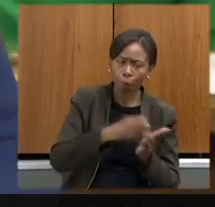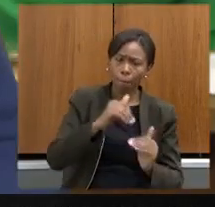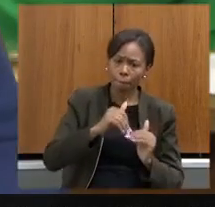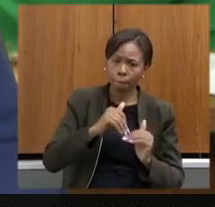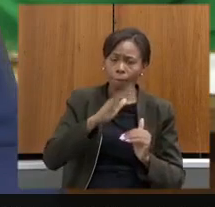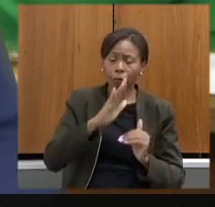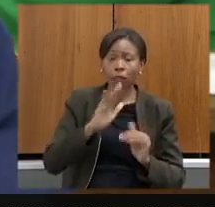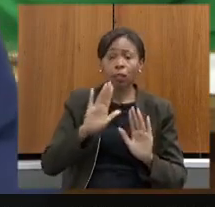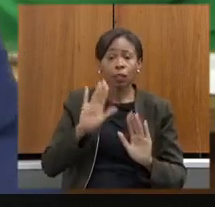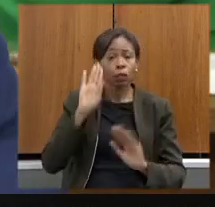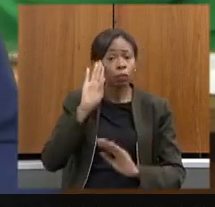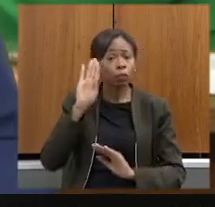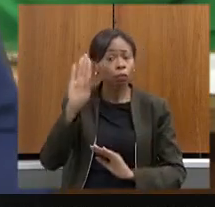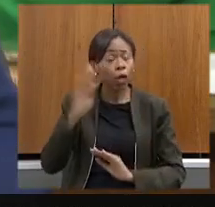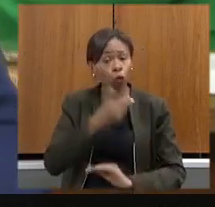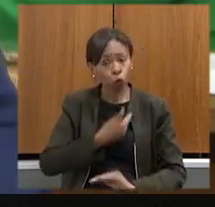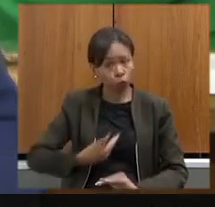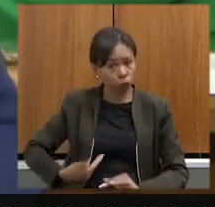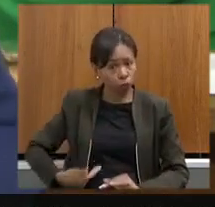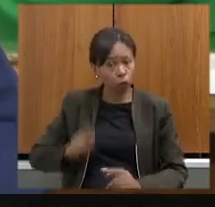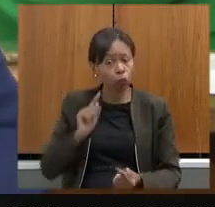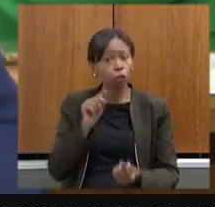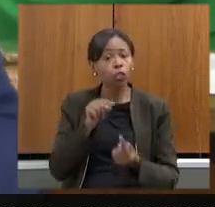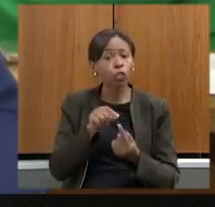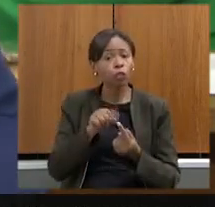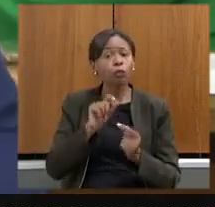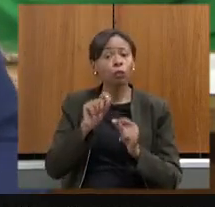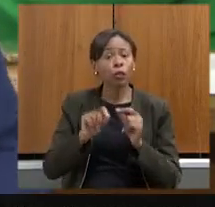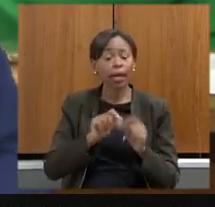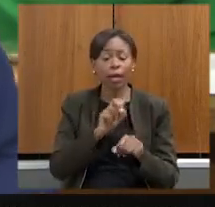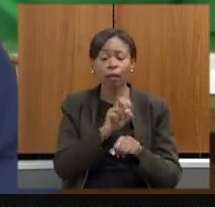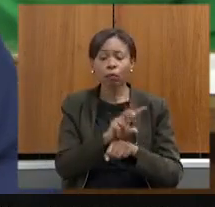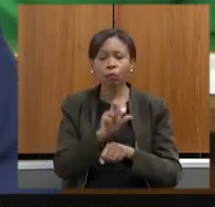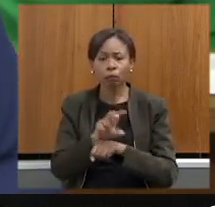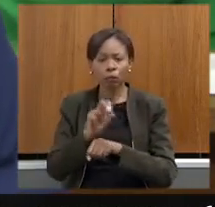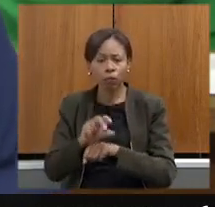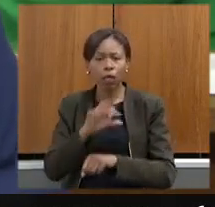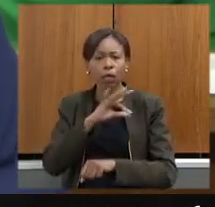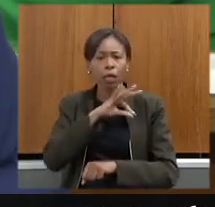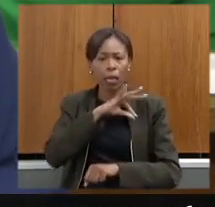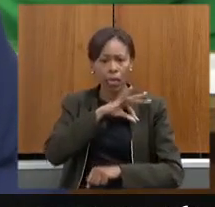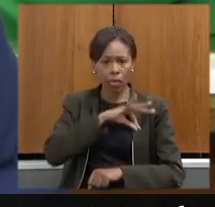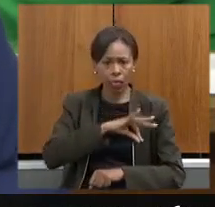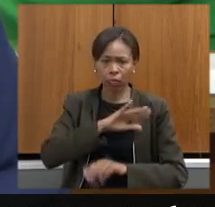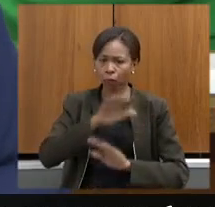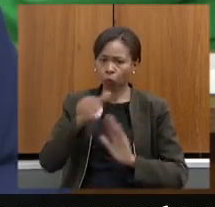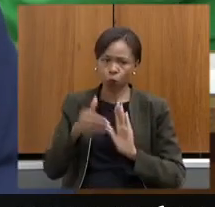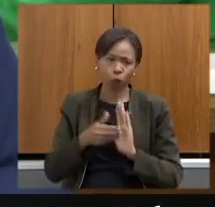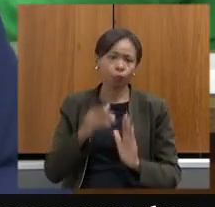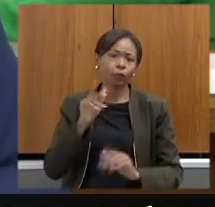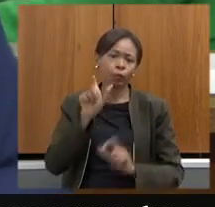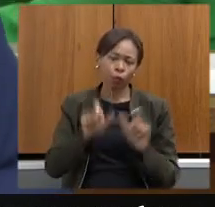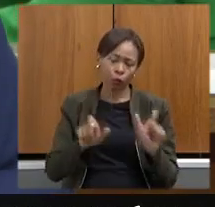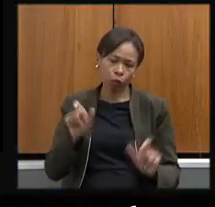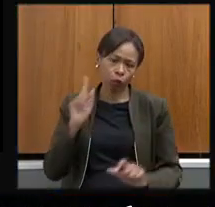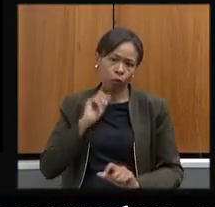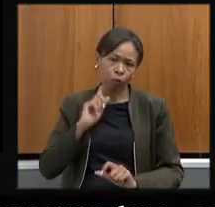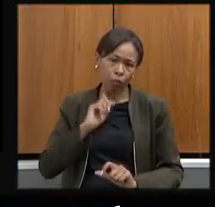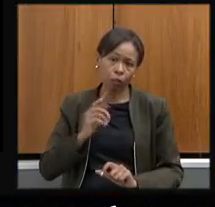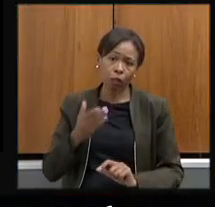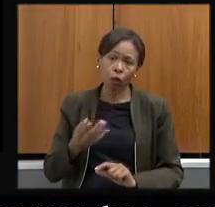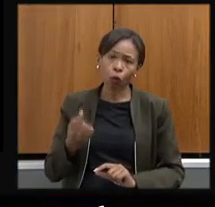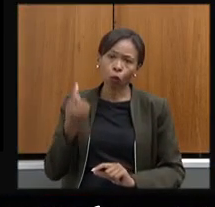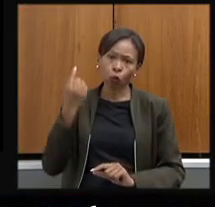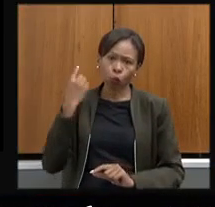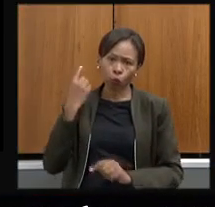do Estado que é de geração de emprego e renda para todos os mineiros na então nos últimos quatro anos